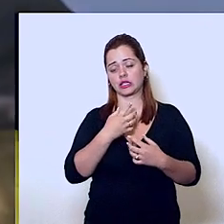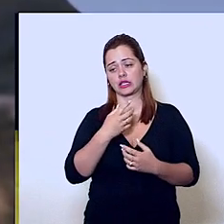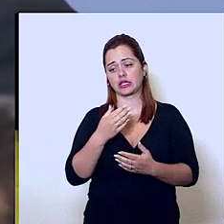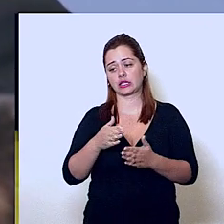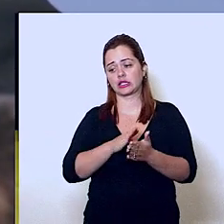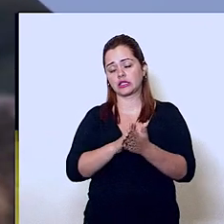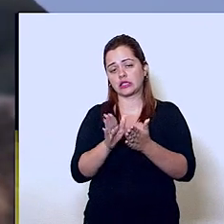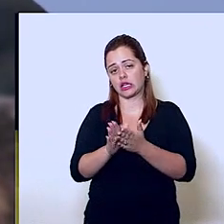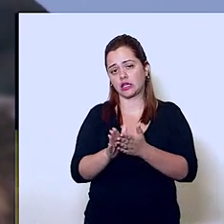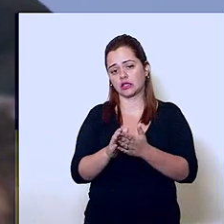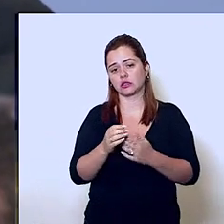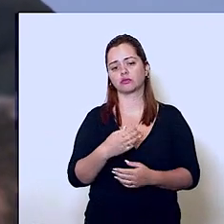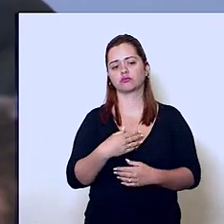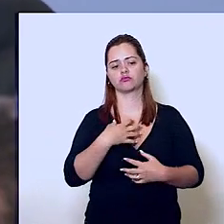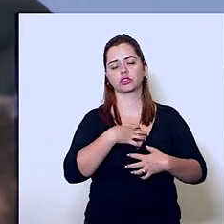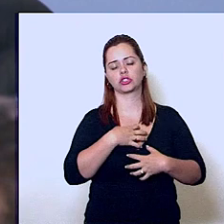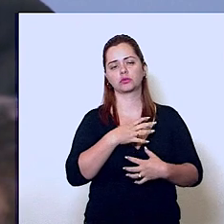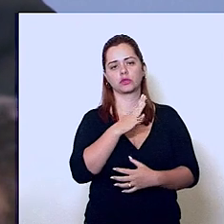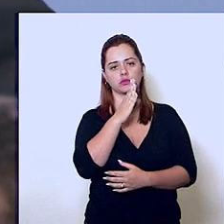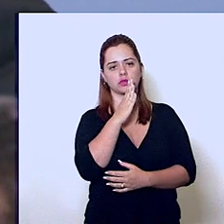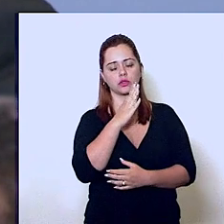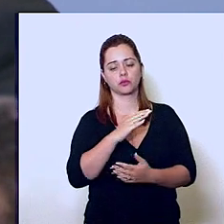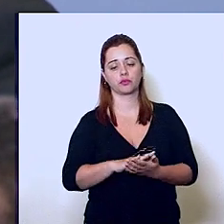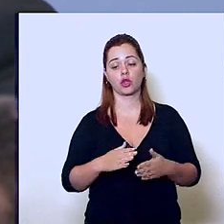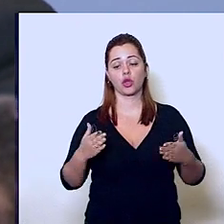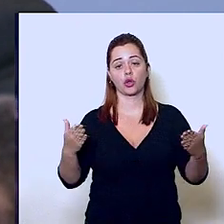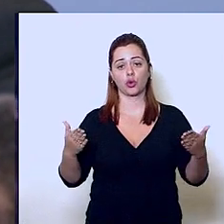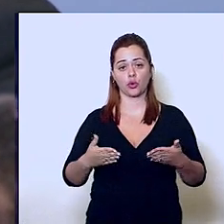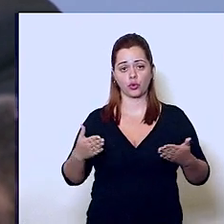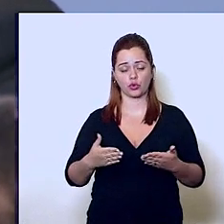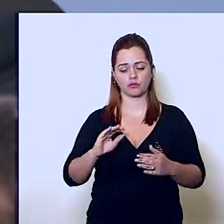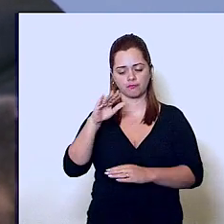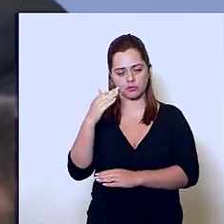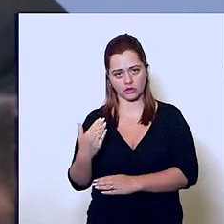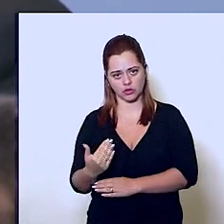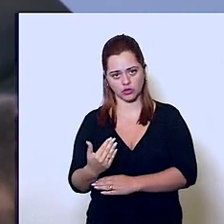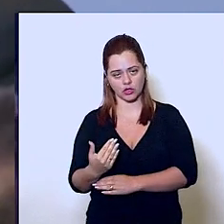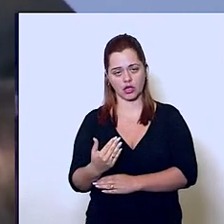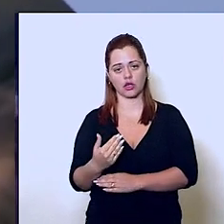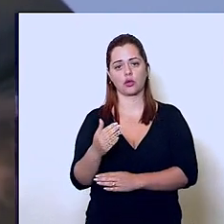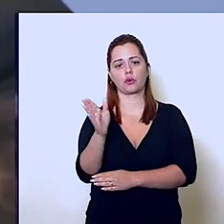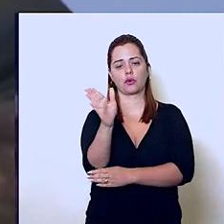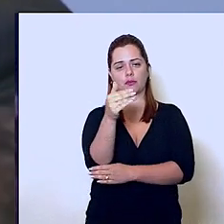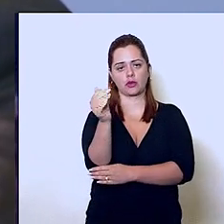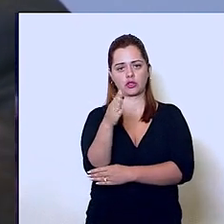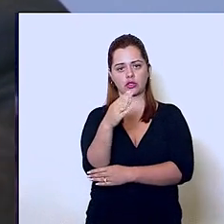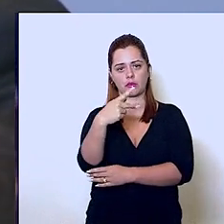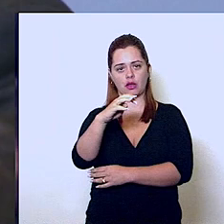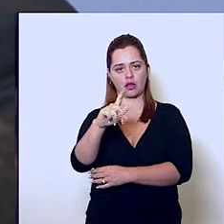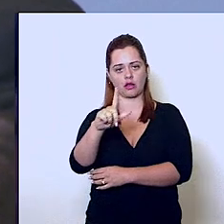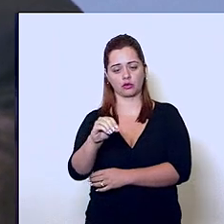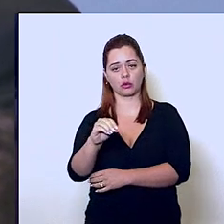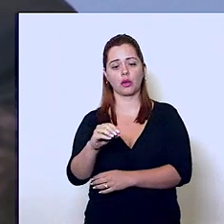Hoje os senhores homenageiam o embaixador Flecha de Lima, mas os senhores homenageiam também a diplomacia brasileira,